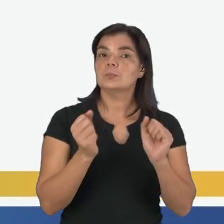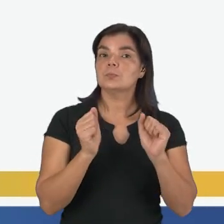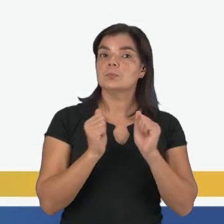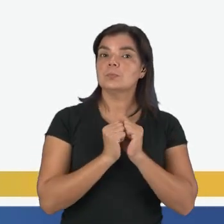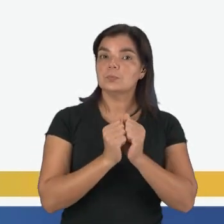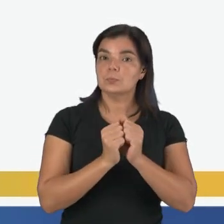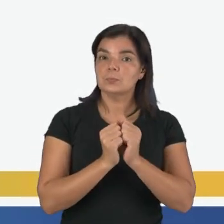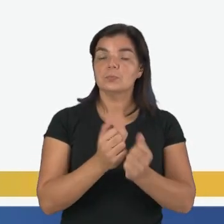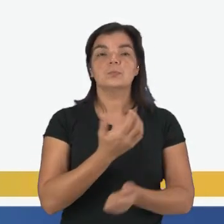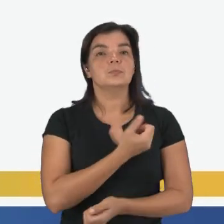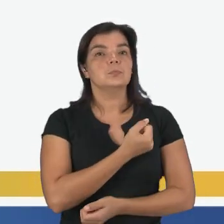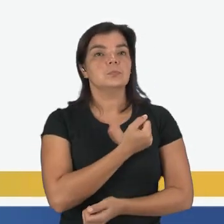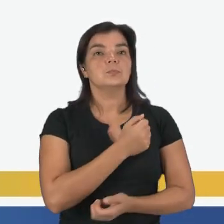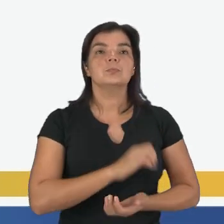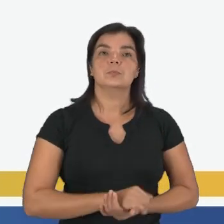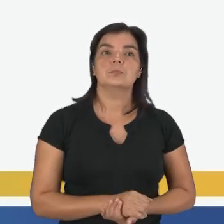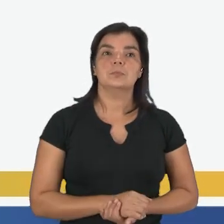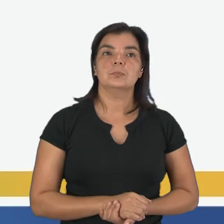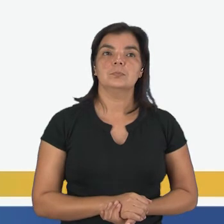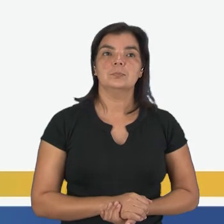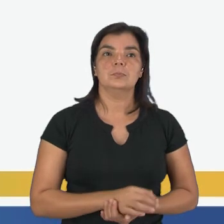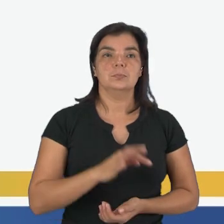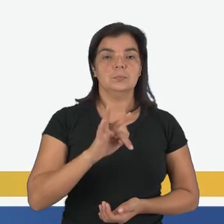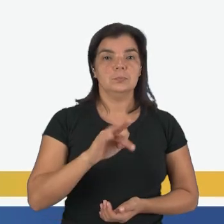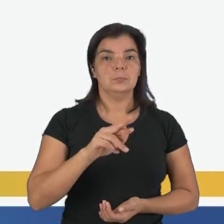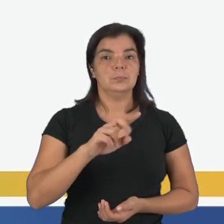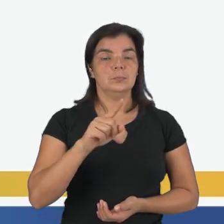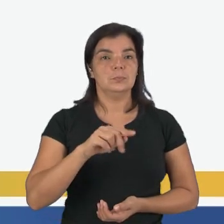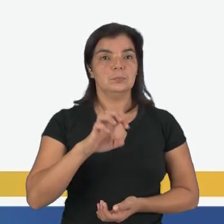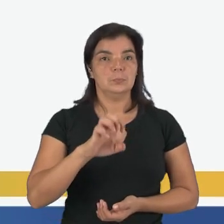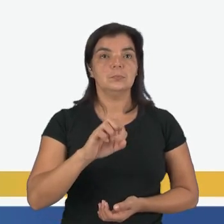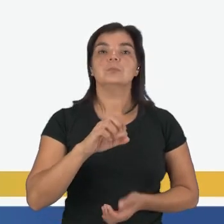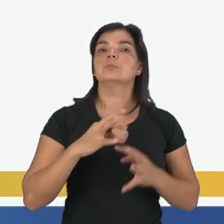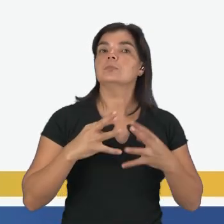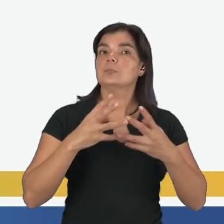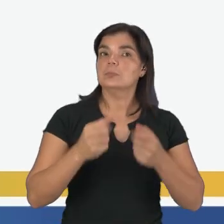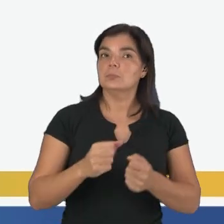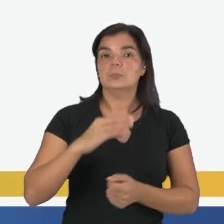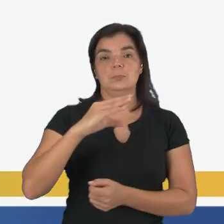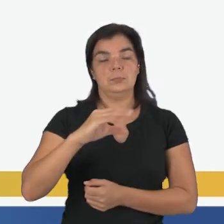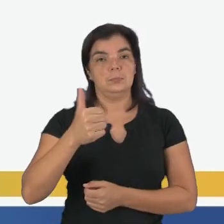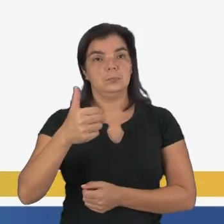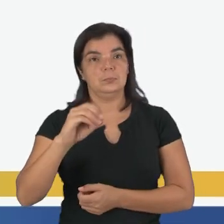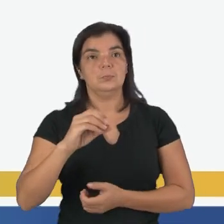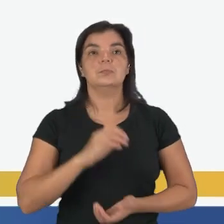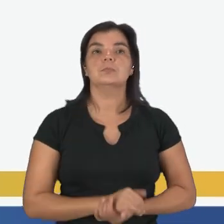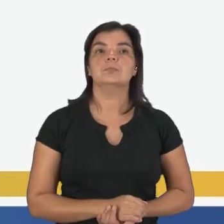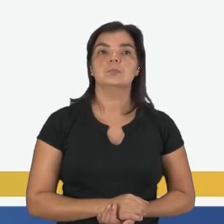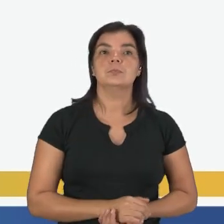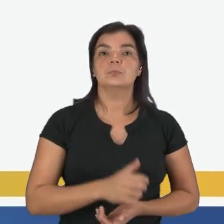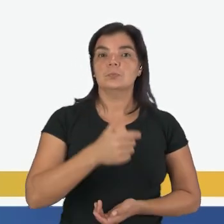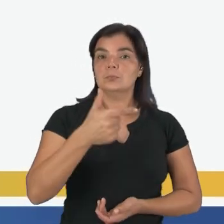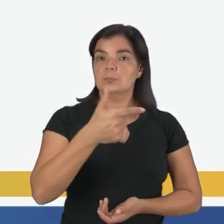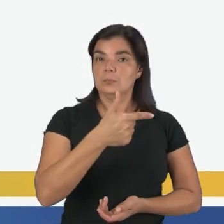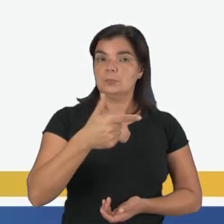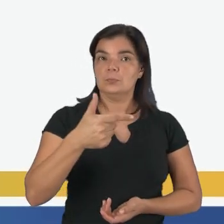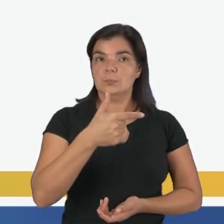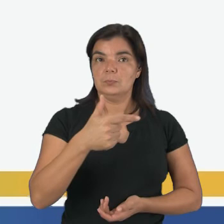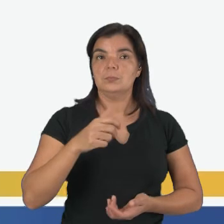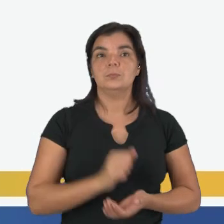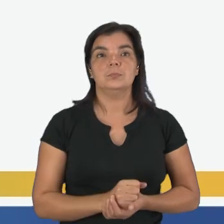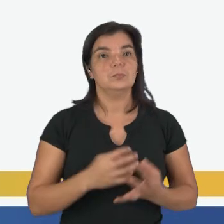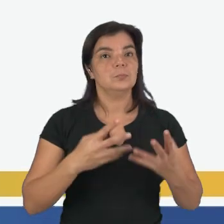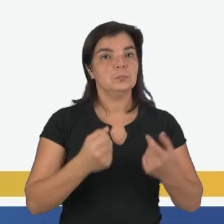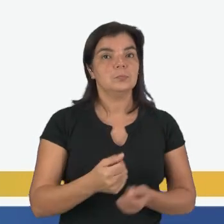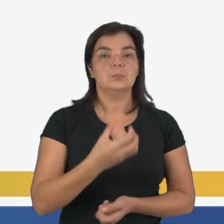registrados na tabela. Olha só, 13 inteiros e 5 décimos. E o outro?